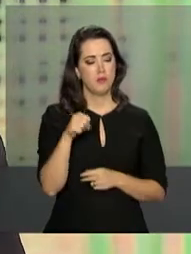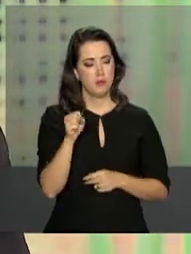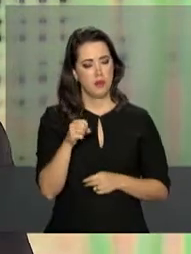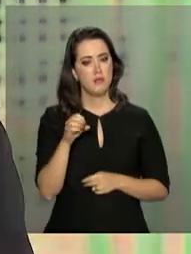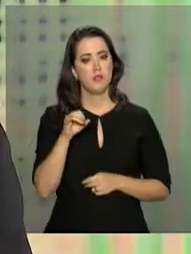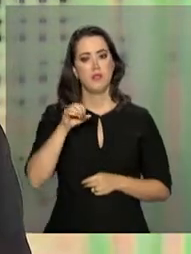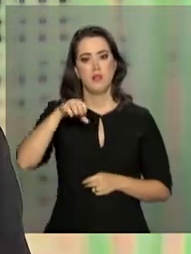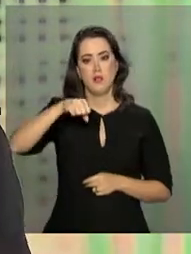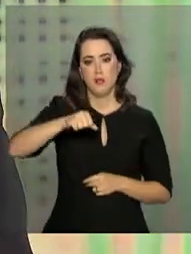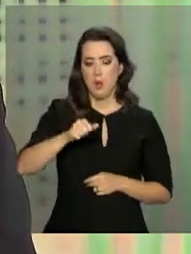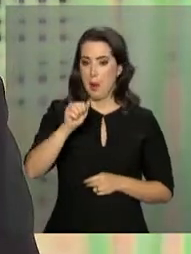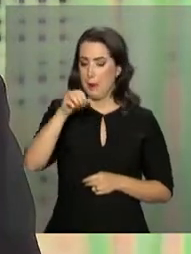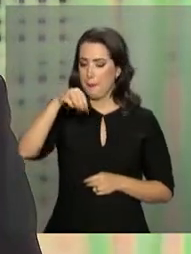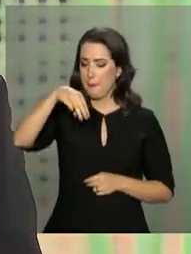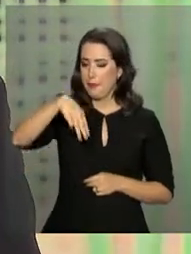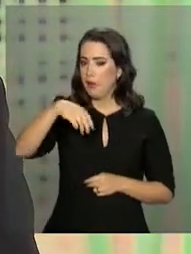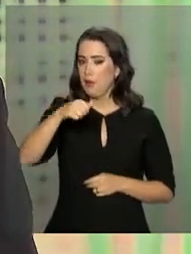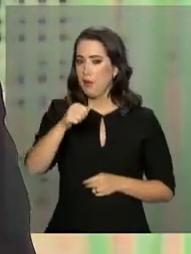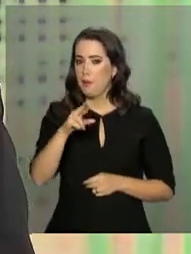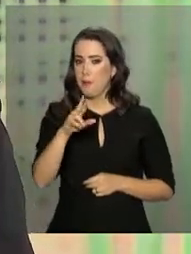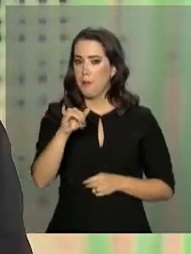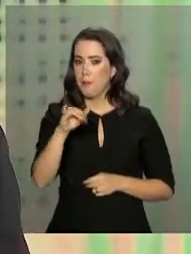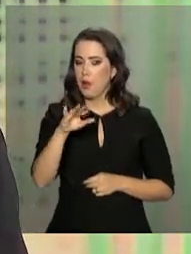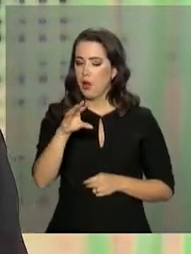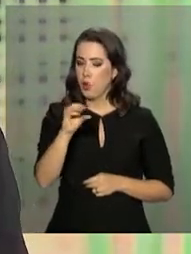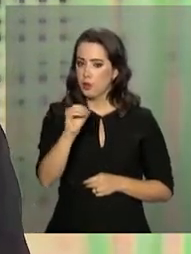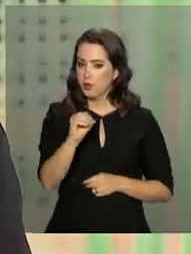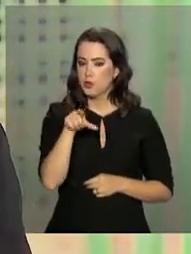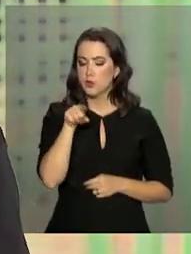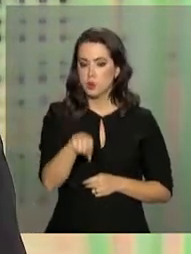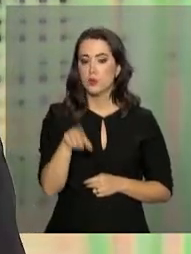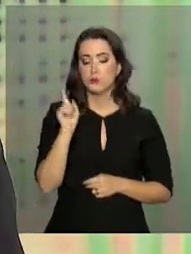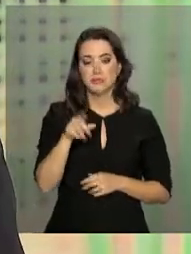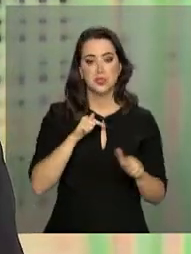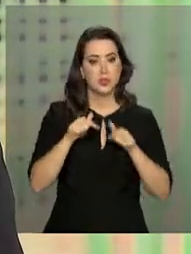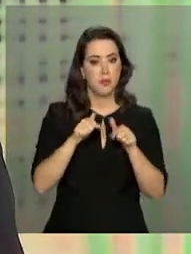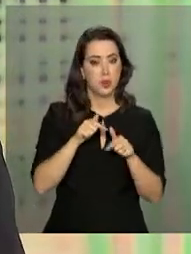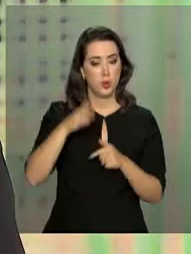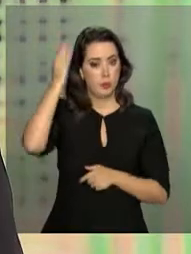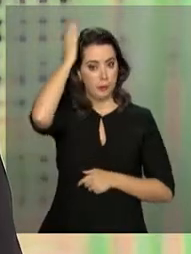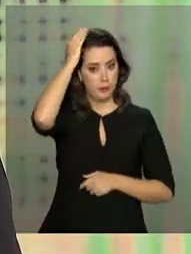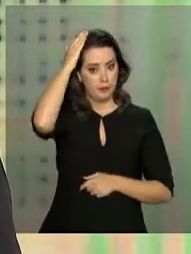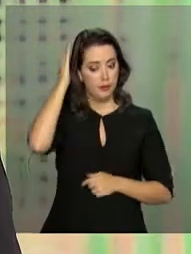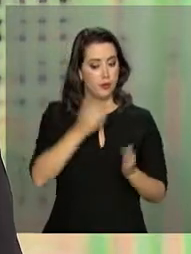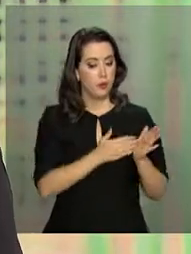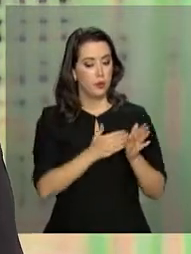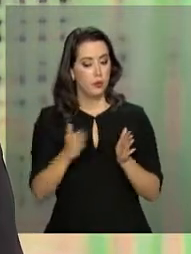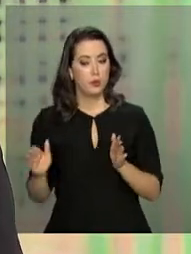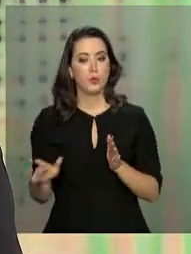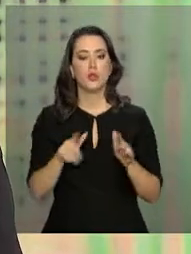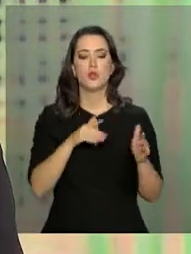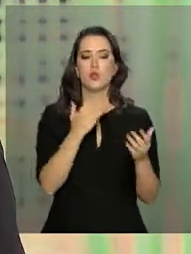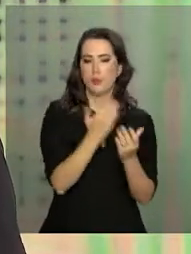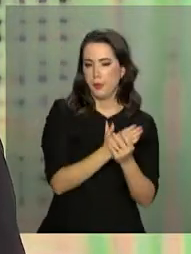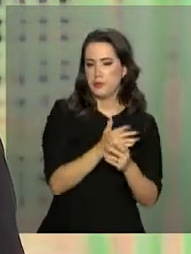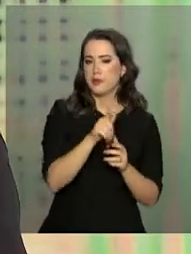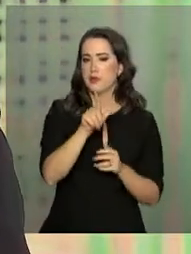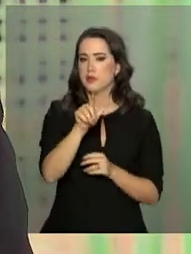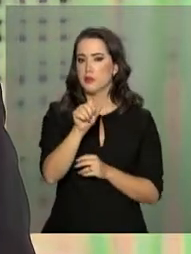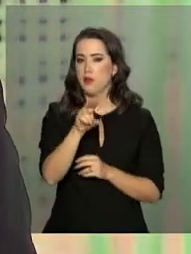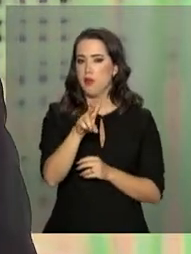a durante parte da lava jato ele tem a missão de vamos assim